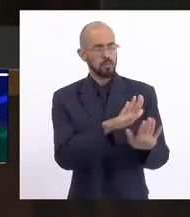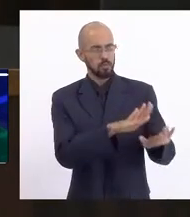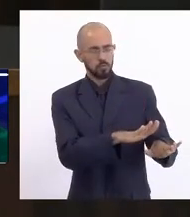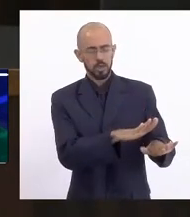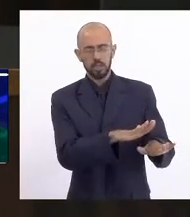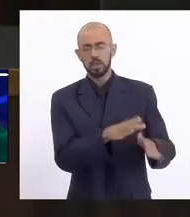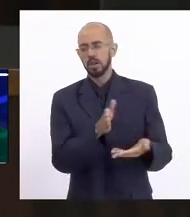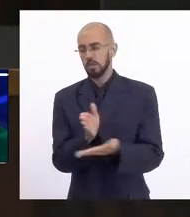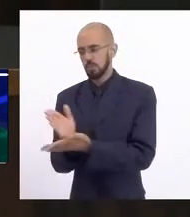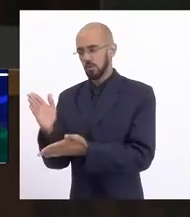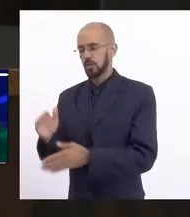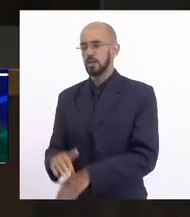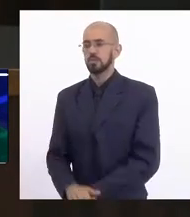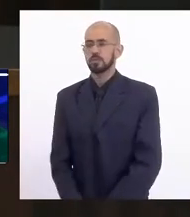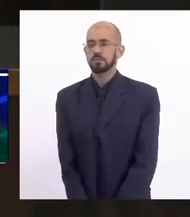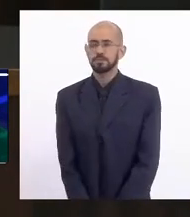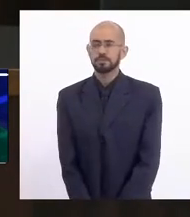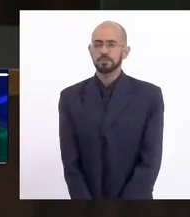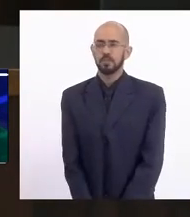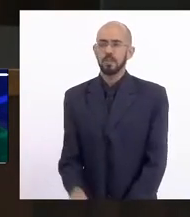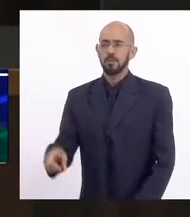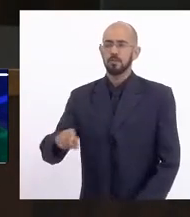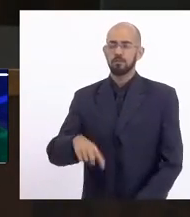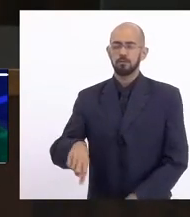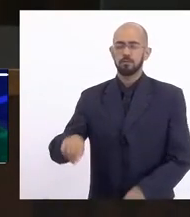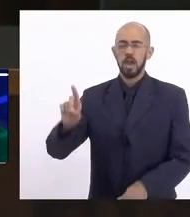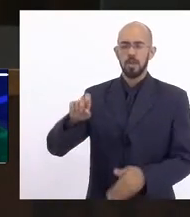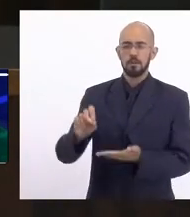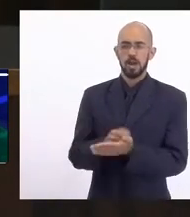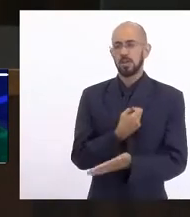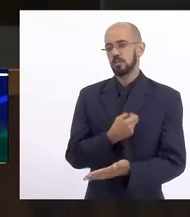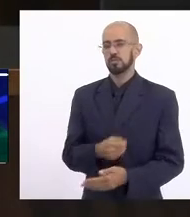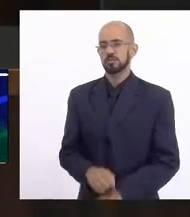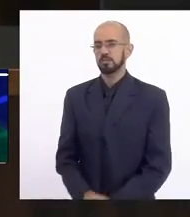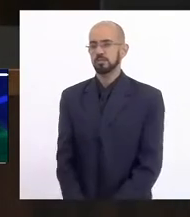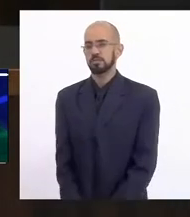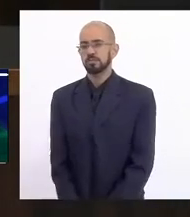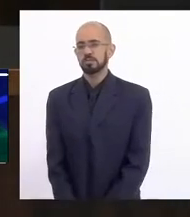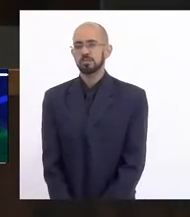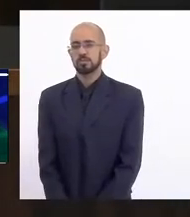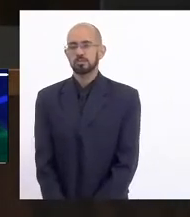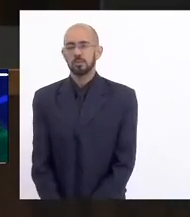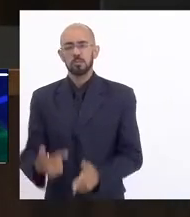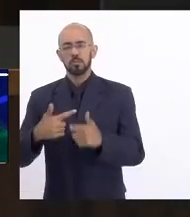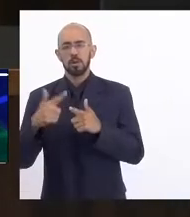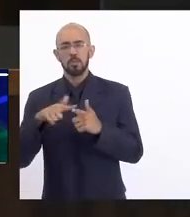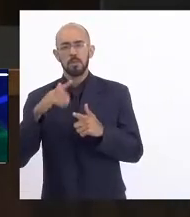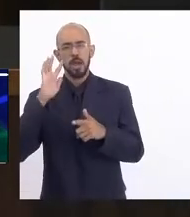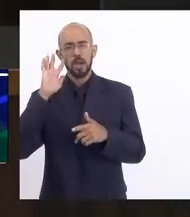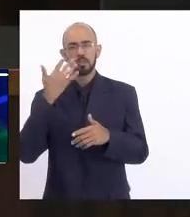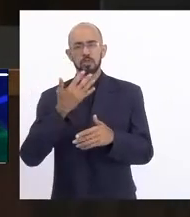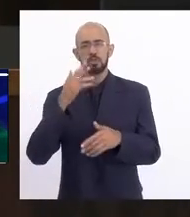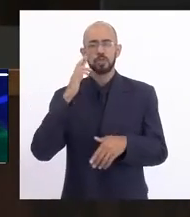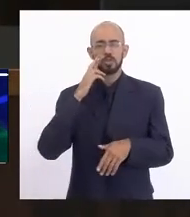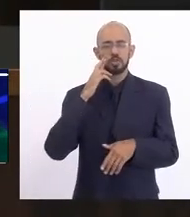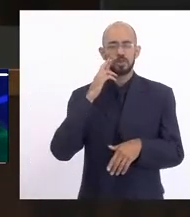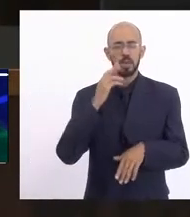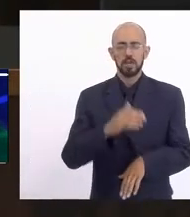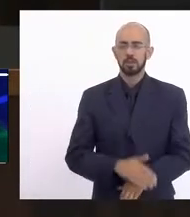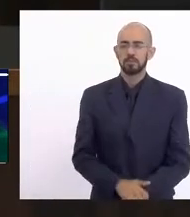como estão, aprovado, vai a autógrafo. Problema resolvido, deputado Rosenberg